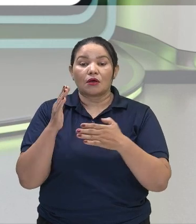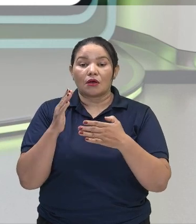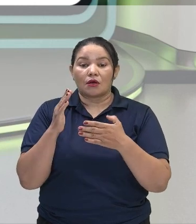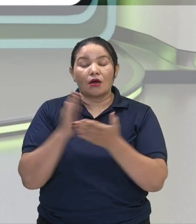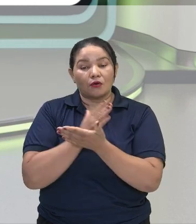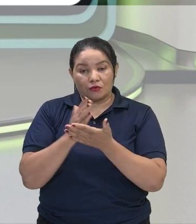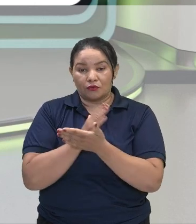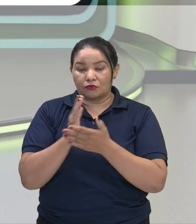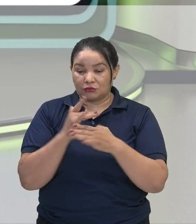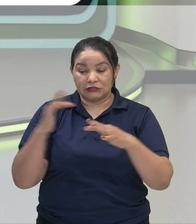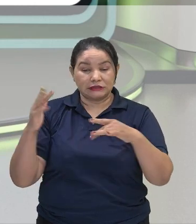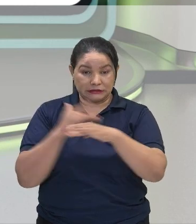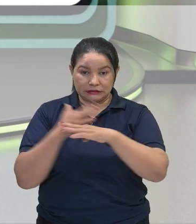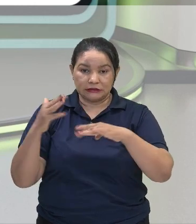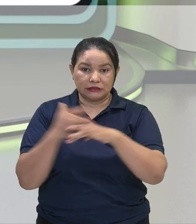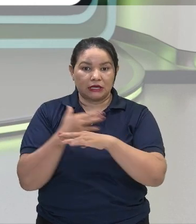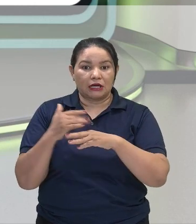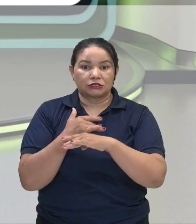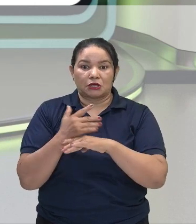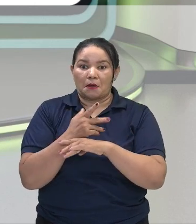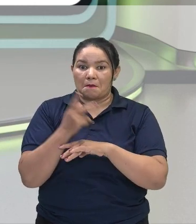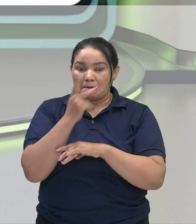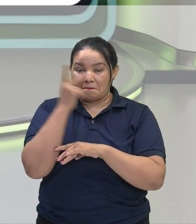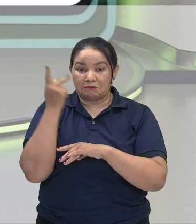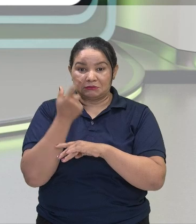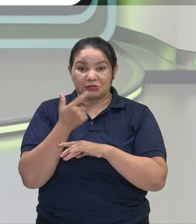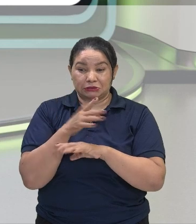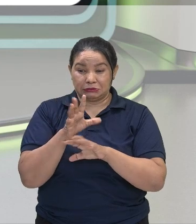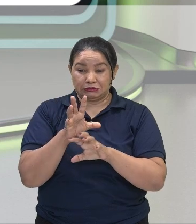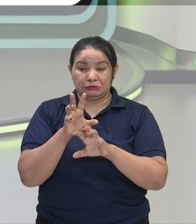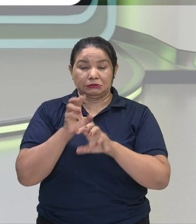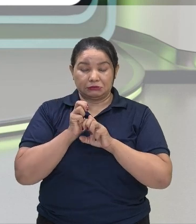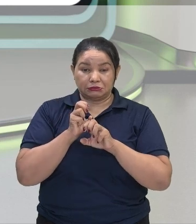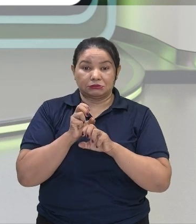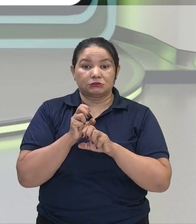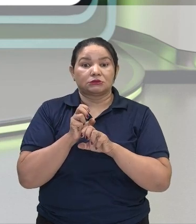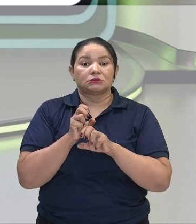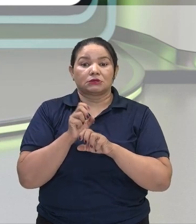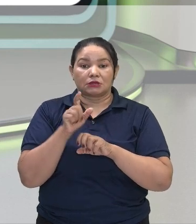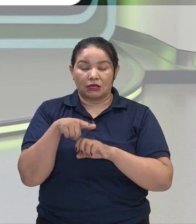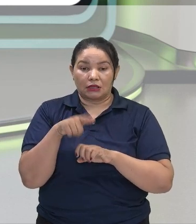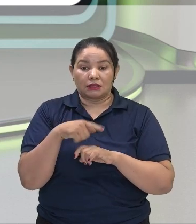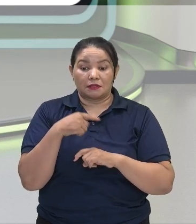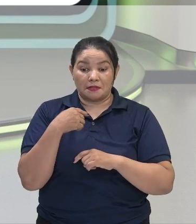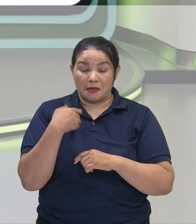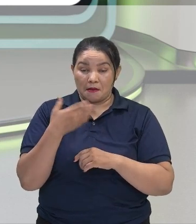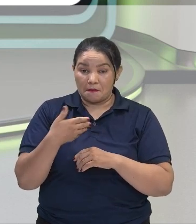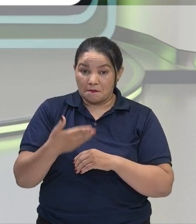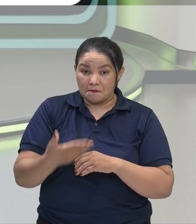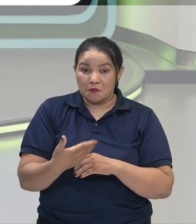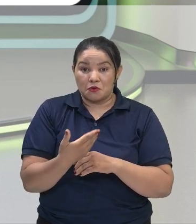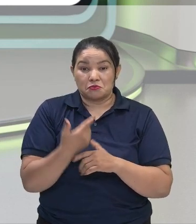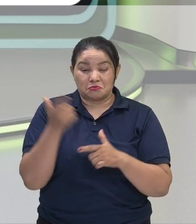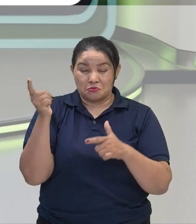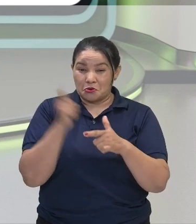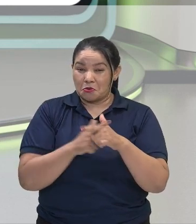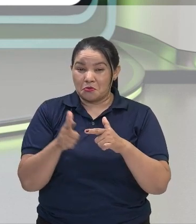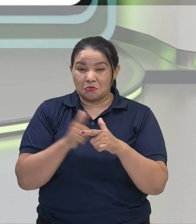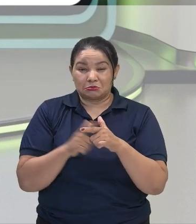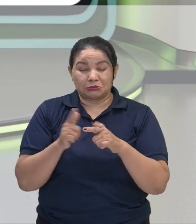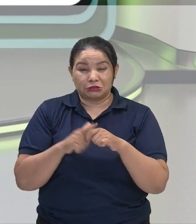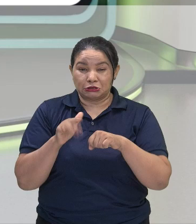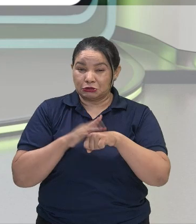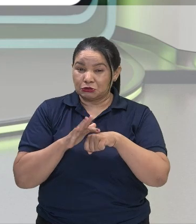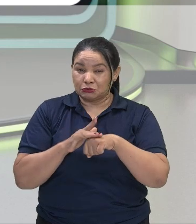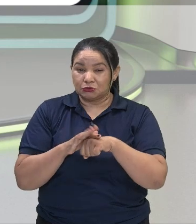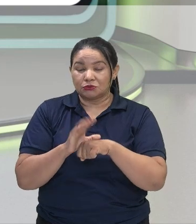pessoas, elas tiveram aí o contato com essa radiação e a curto prazo, né, desenvolveram doenças ou